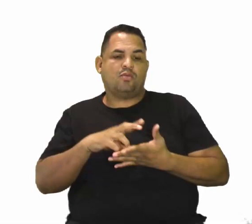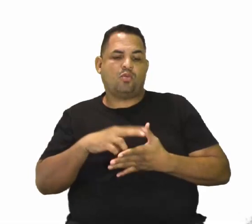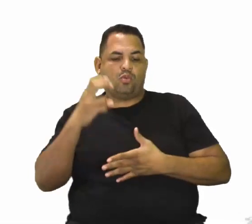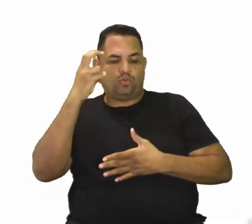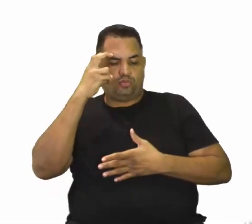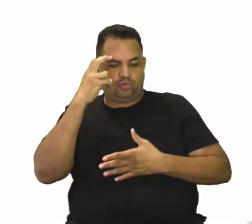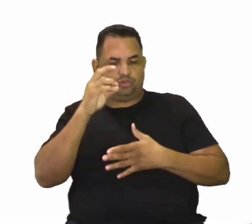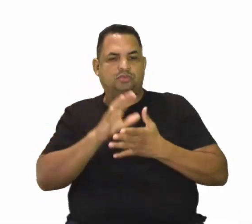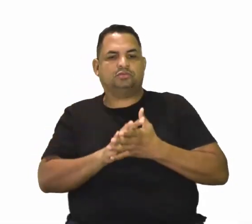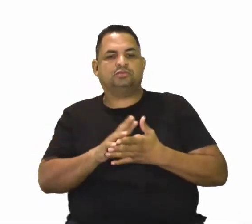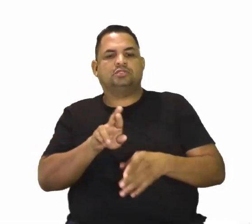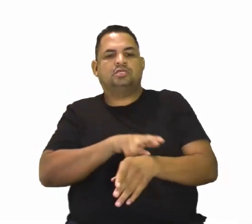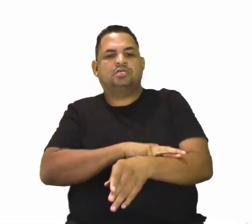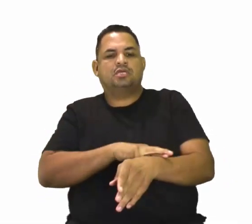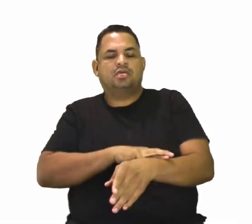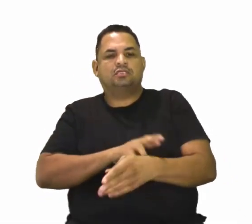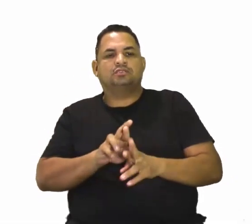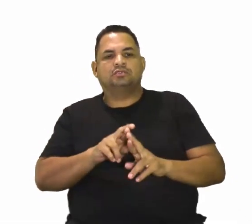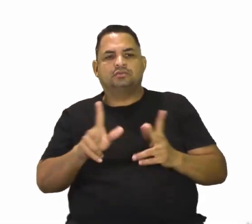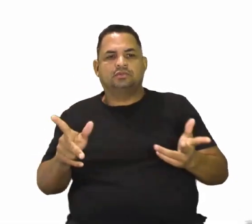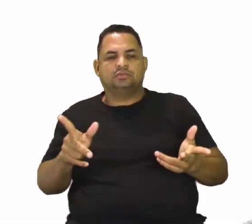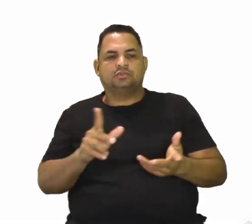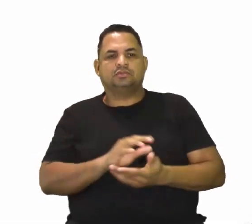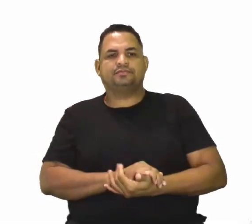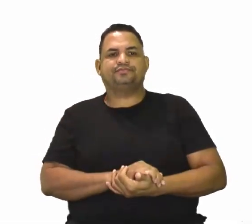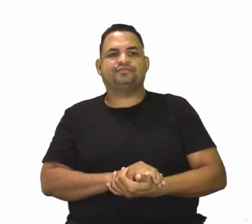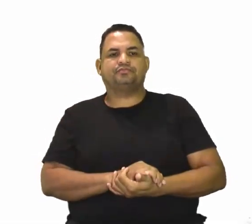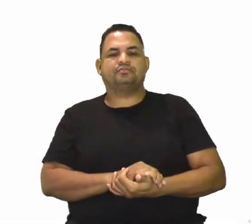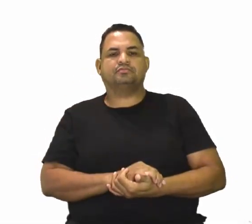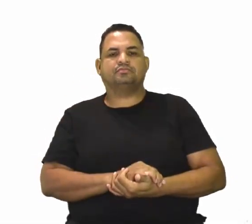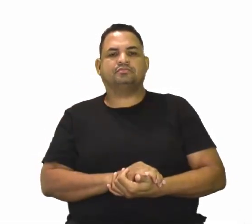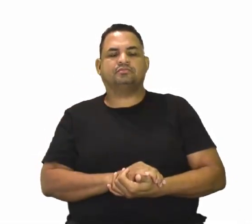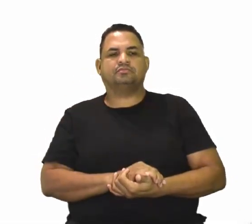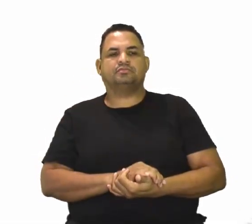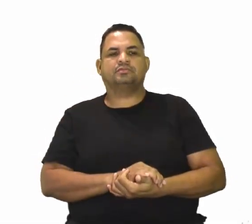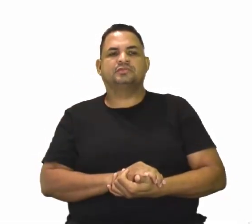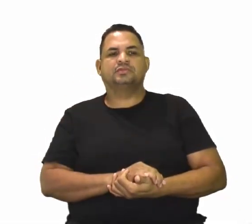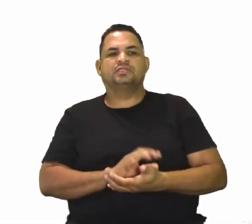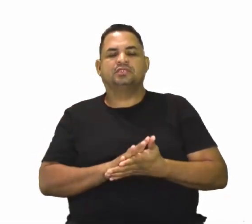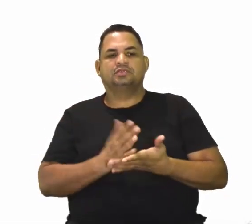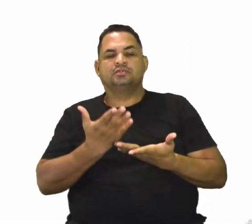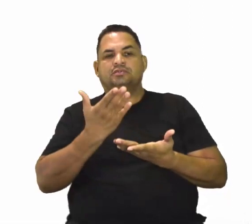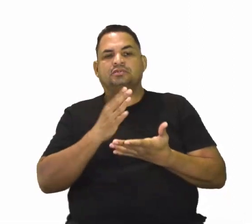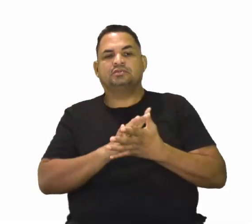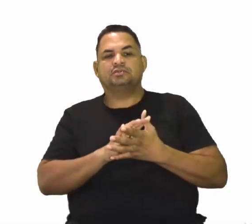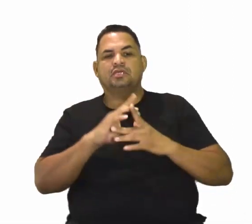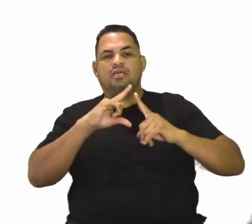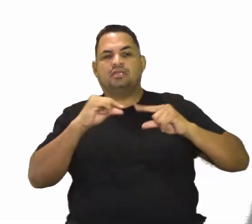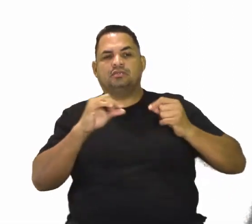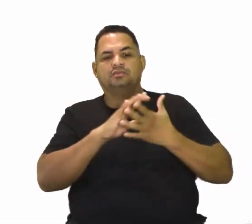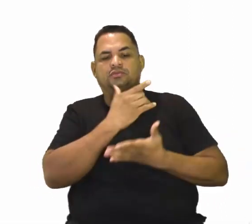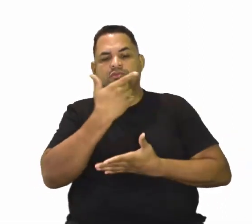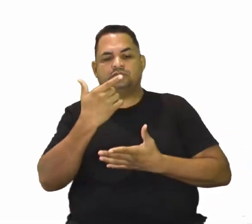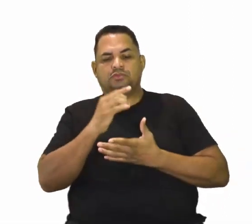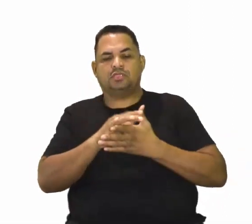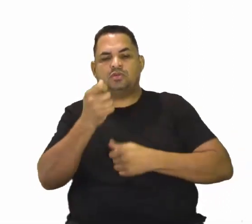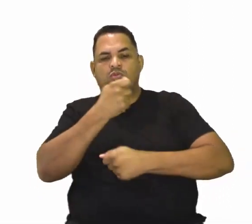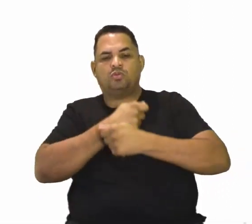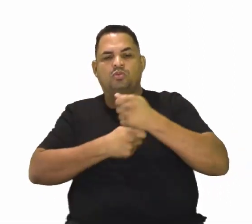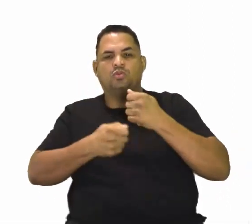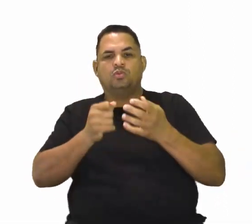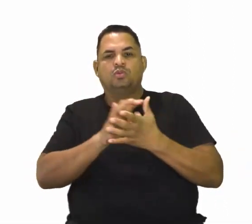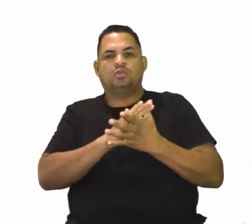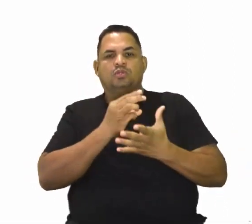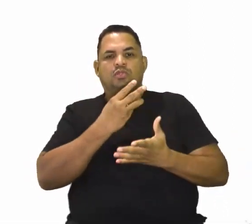diferentes, mas nenhuma melhor que a outra. E nós fomos para o Japão que já foi a segunda economia do mundo, que hoje está